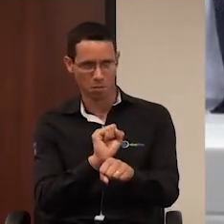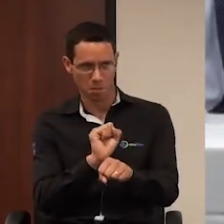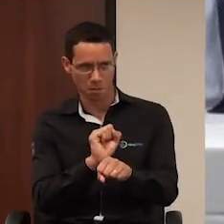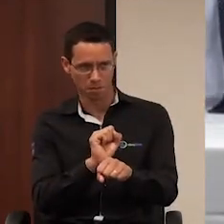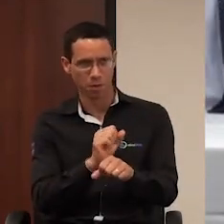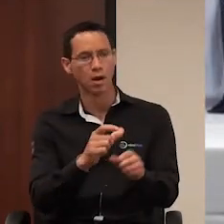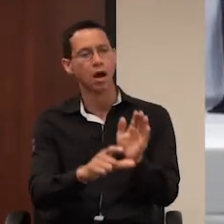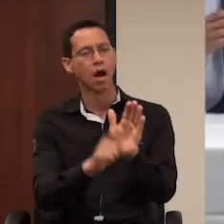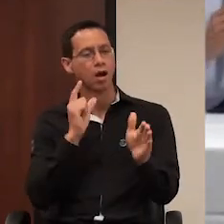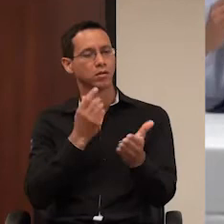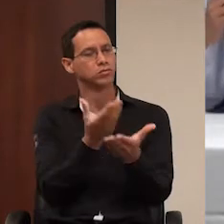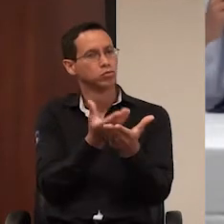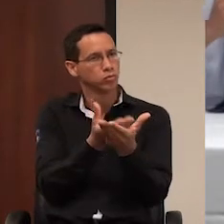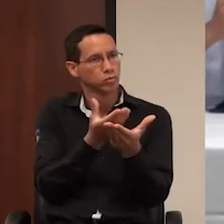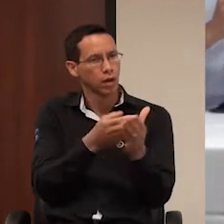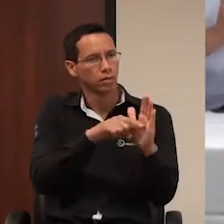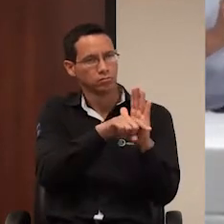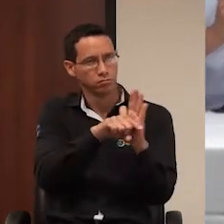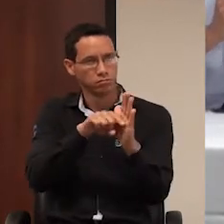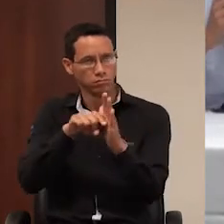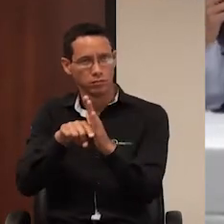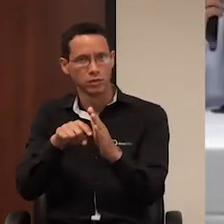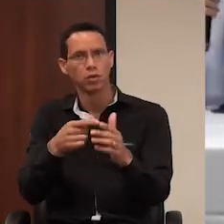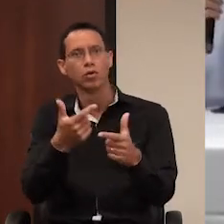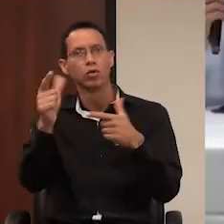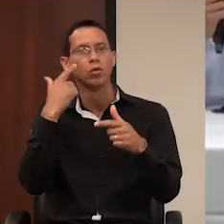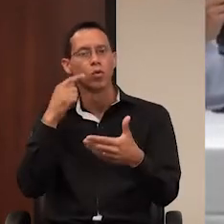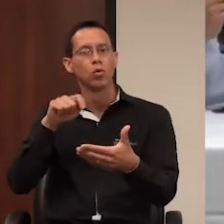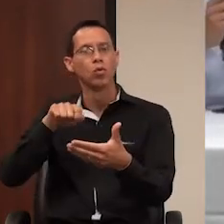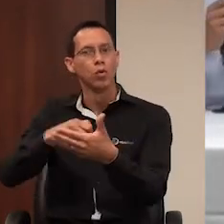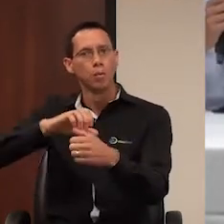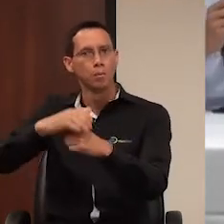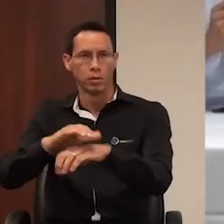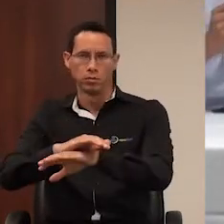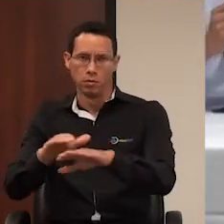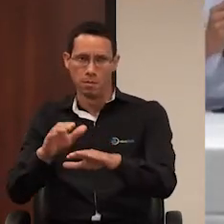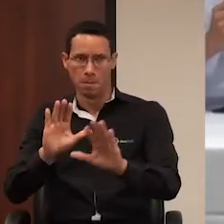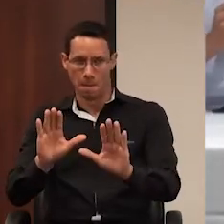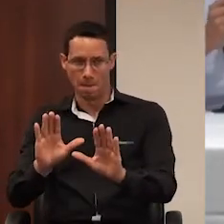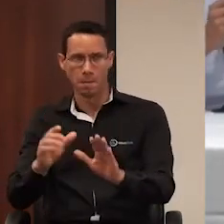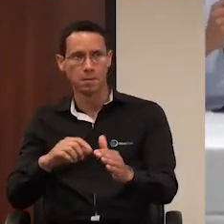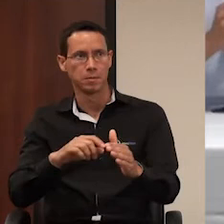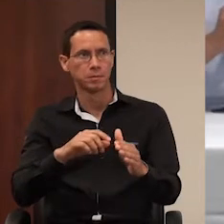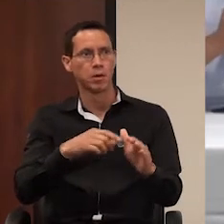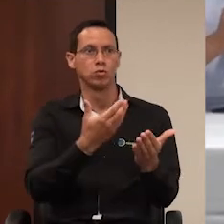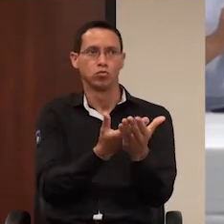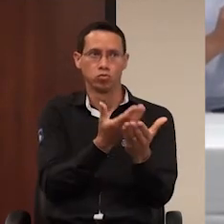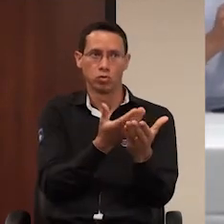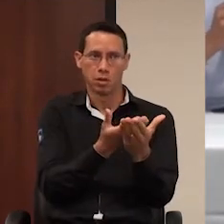veja que medida pode ser tomada sem precisar declarar a interdição. Olha só a visão do tribunal. É muito interessante. E está no